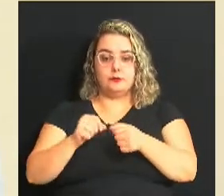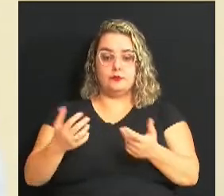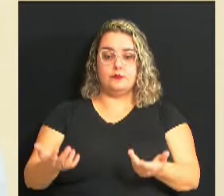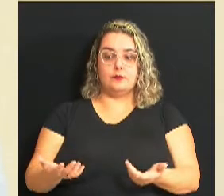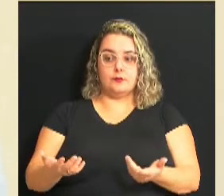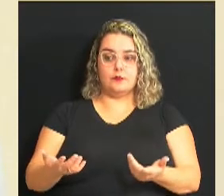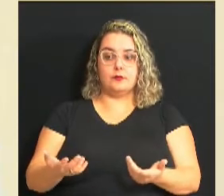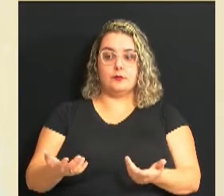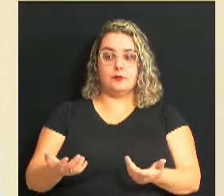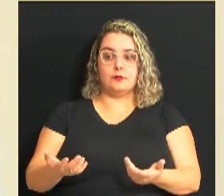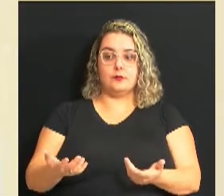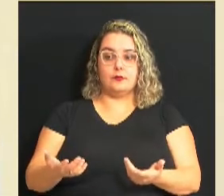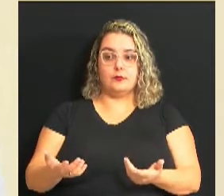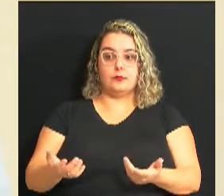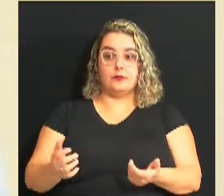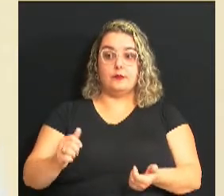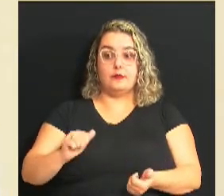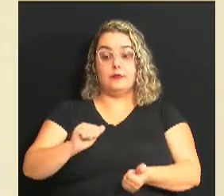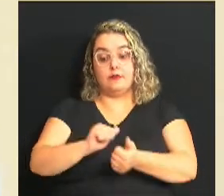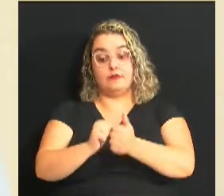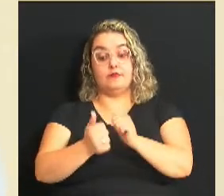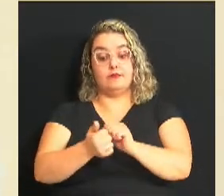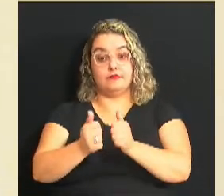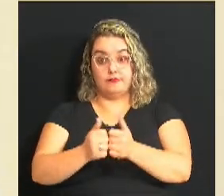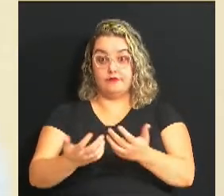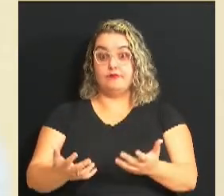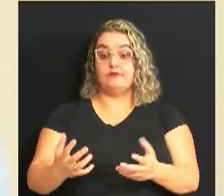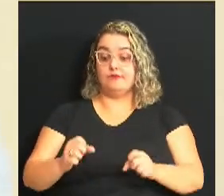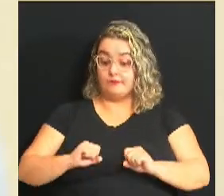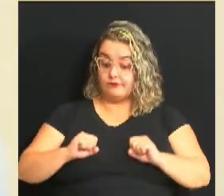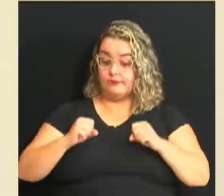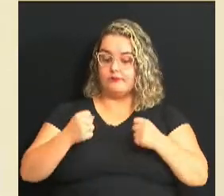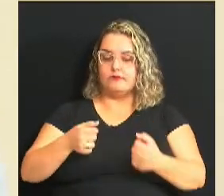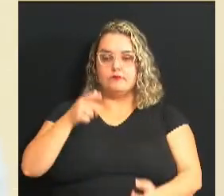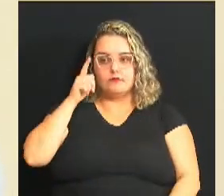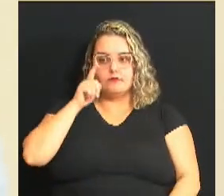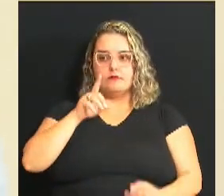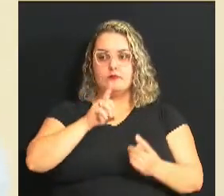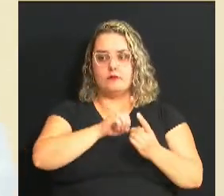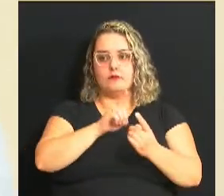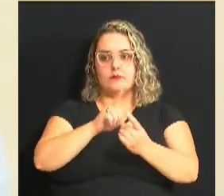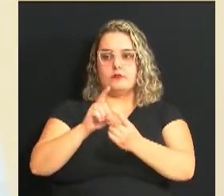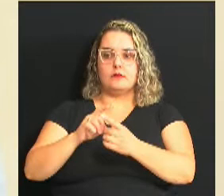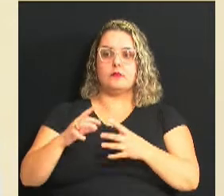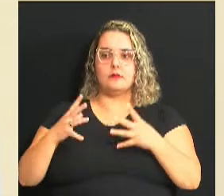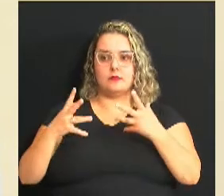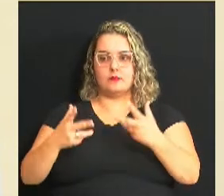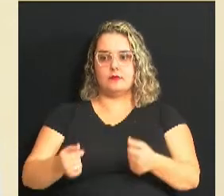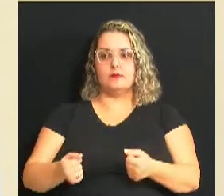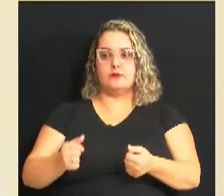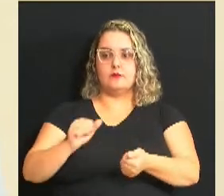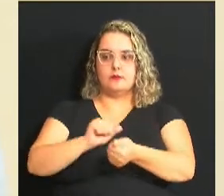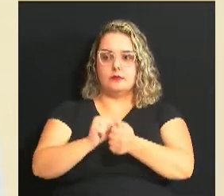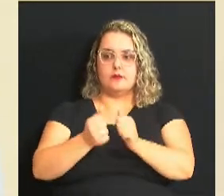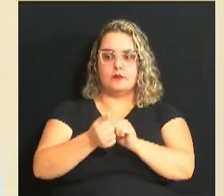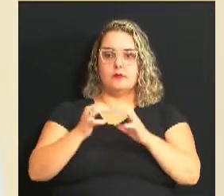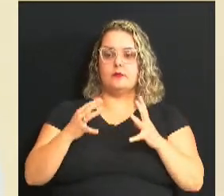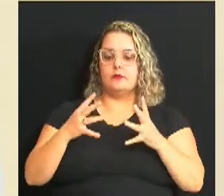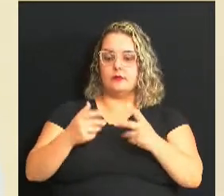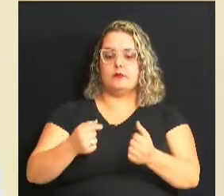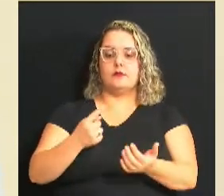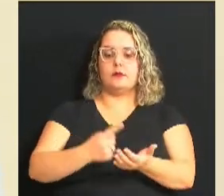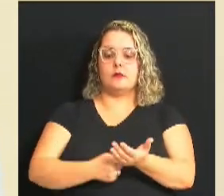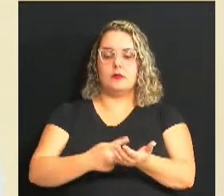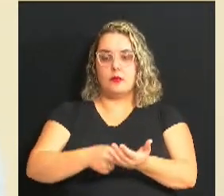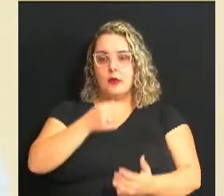grande malabarismo, eu diria, né, um grande esforço para conseguir contemplar todos, encaixar todo mundo na agenda. Então,